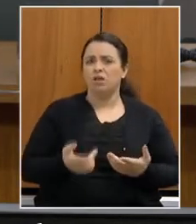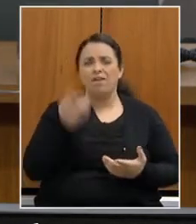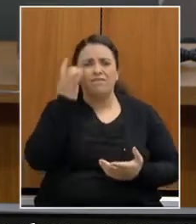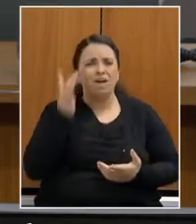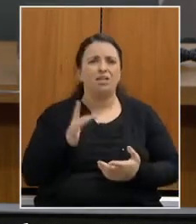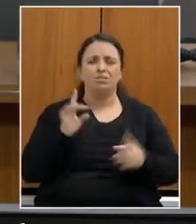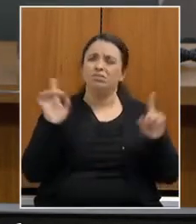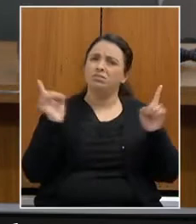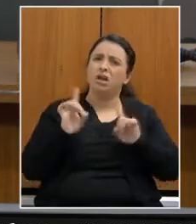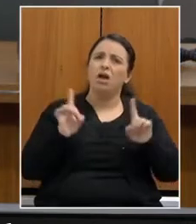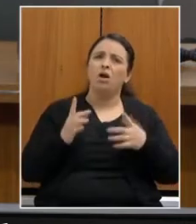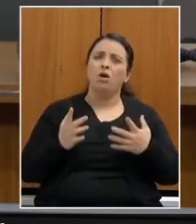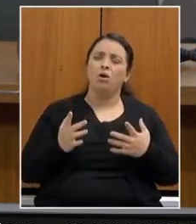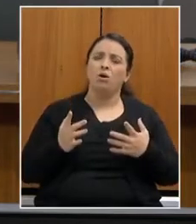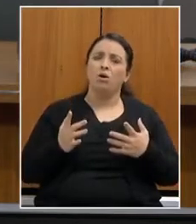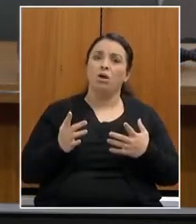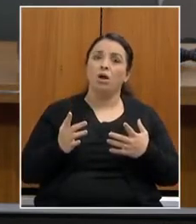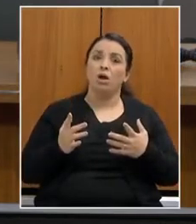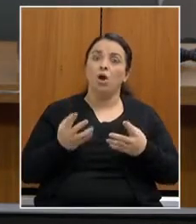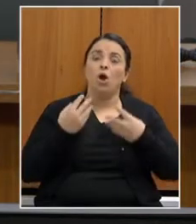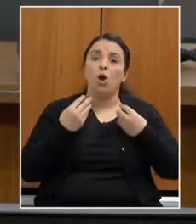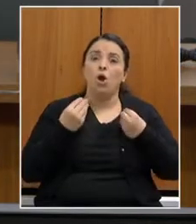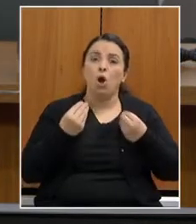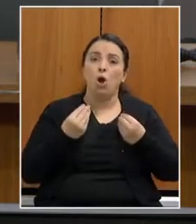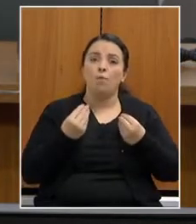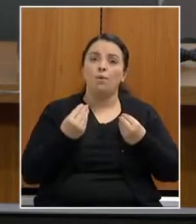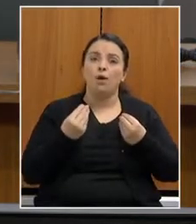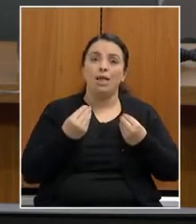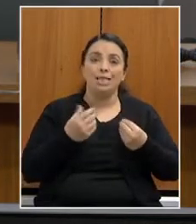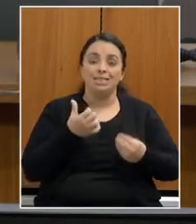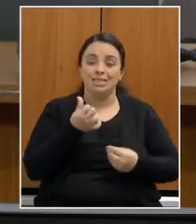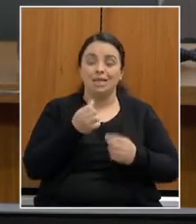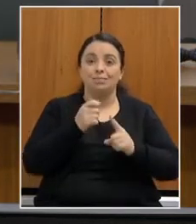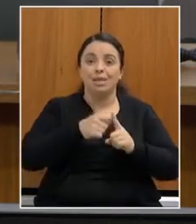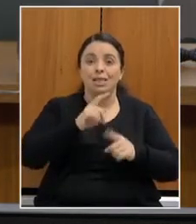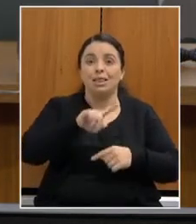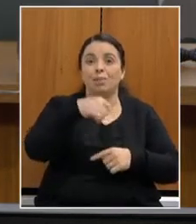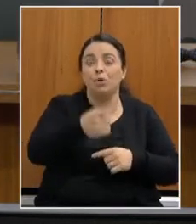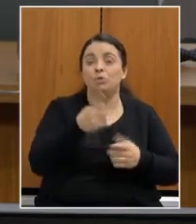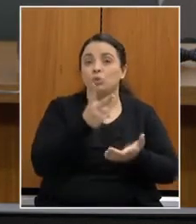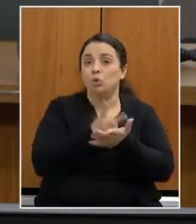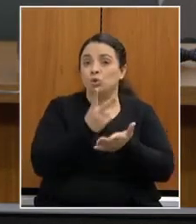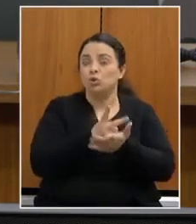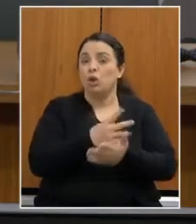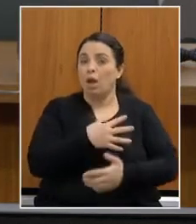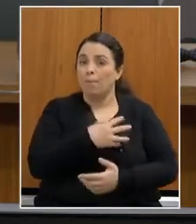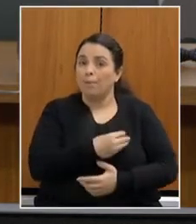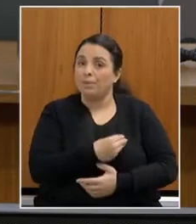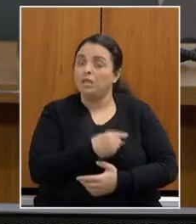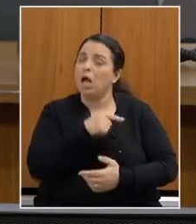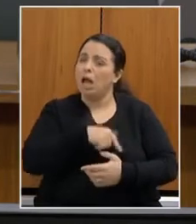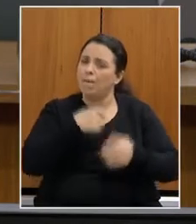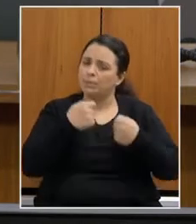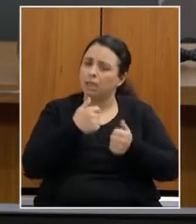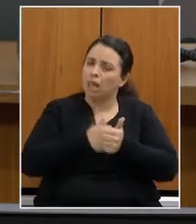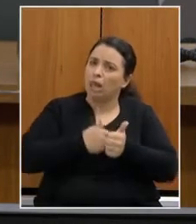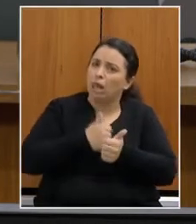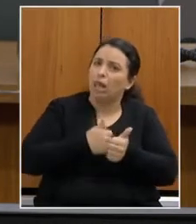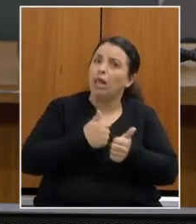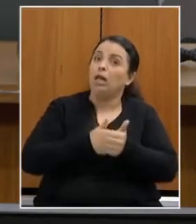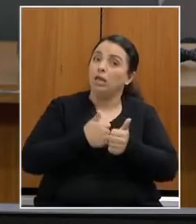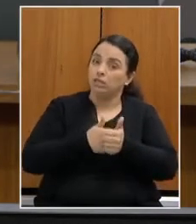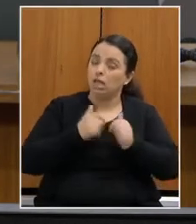amamentando após o sexto mês. É muita dedicação muita batalha difícil